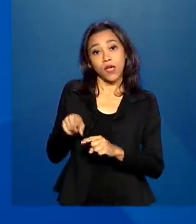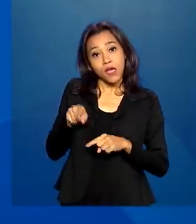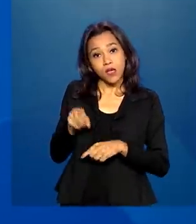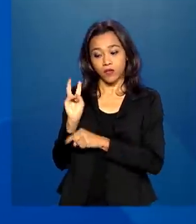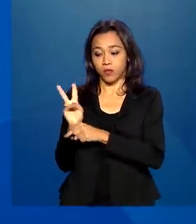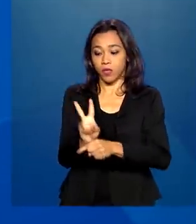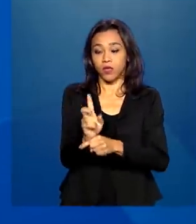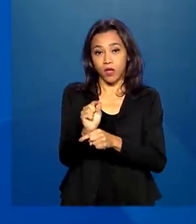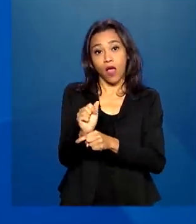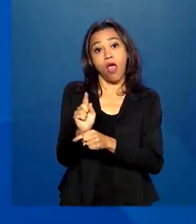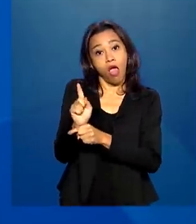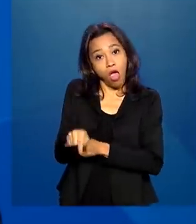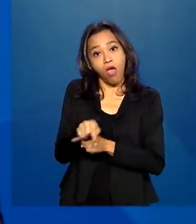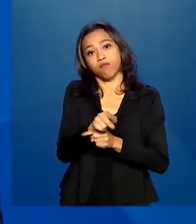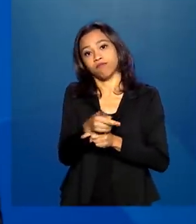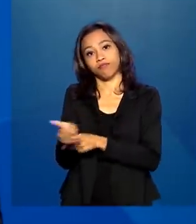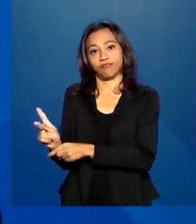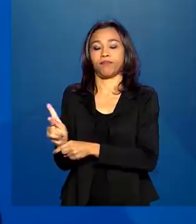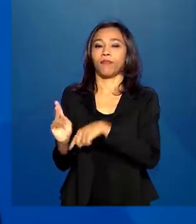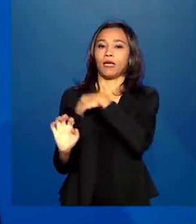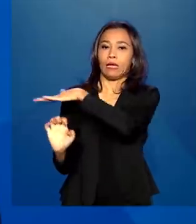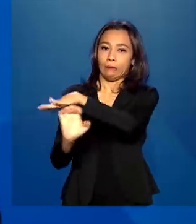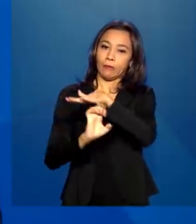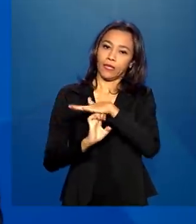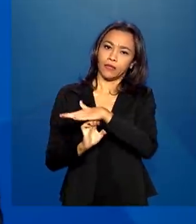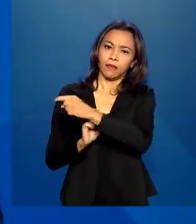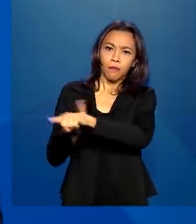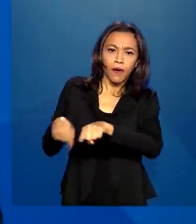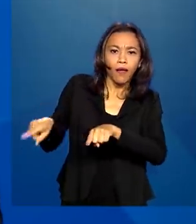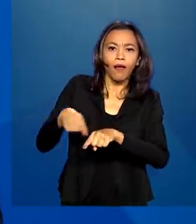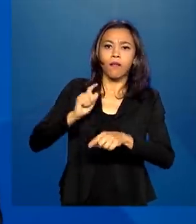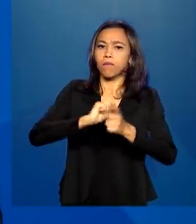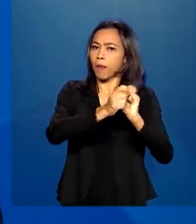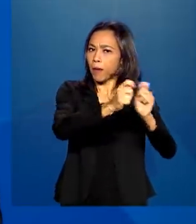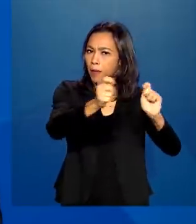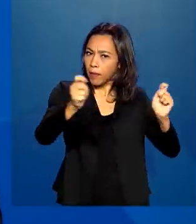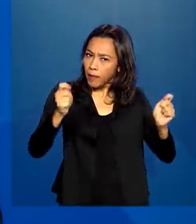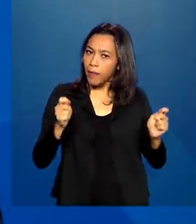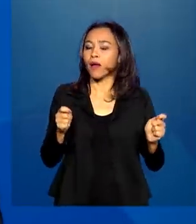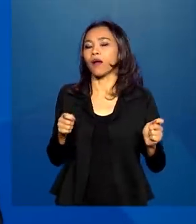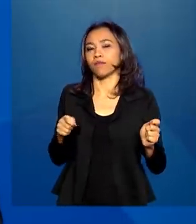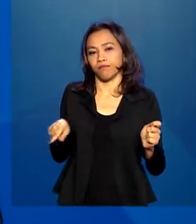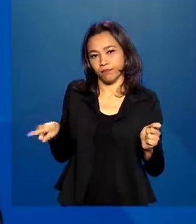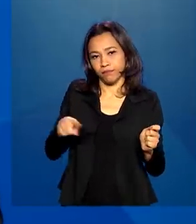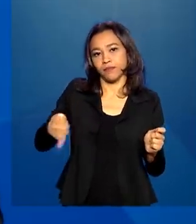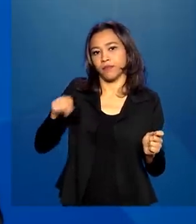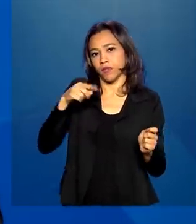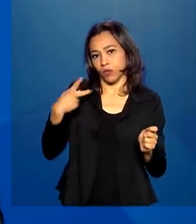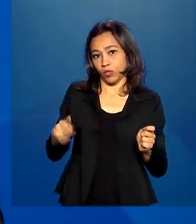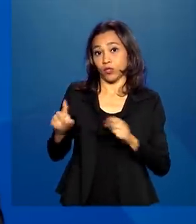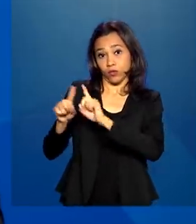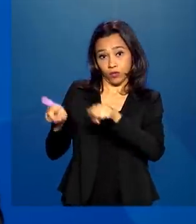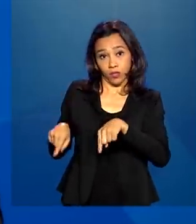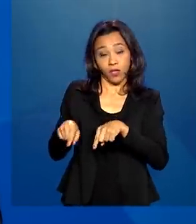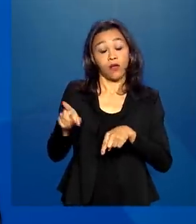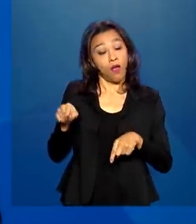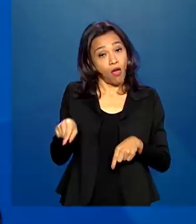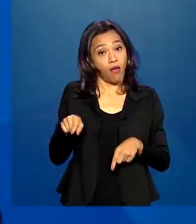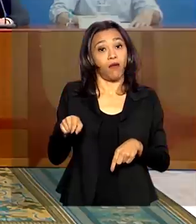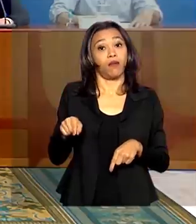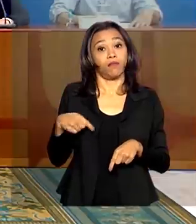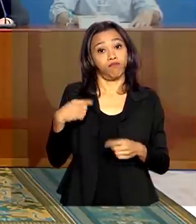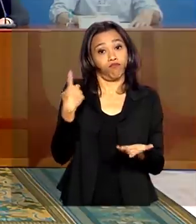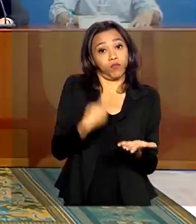empréstimo para a empresa, para ela pagar a folha de pagamento dela ao trabalhador. Então é um crédito que a empresa vai estar